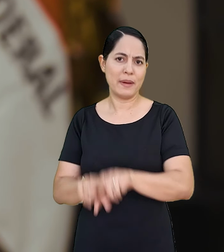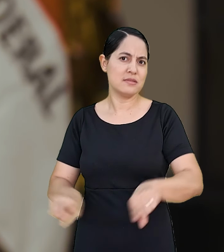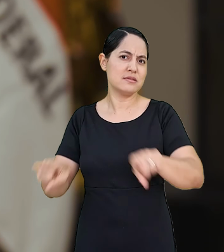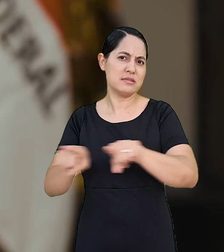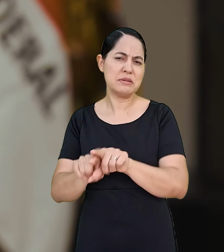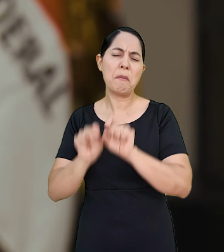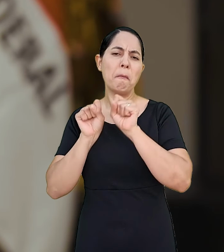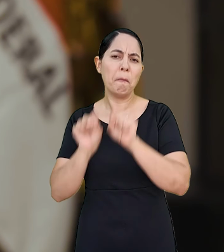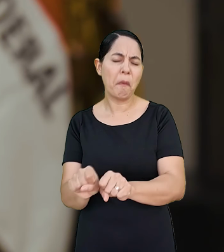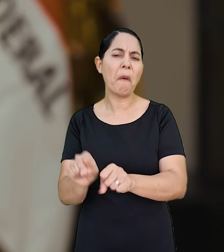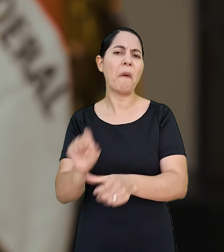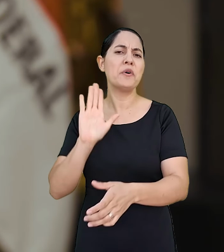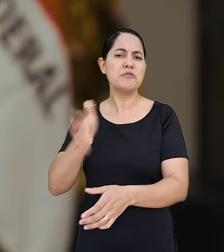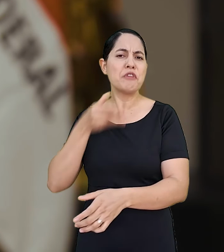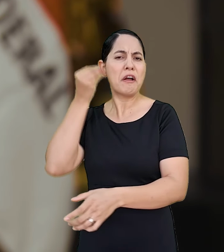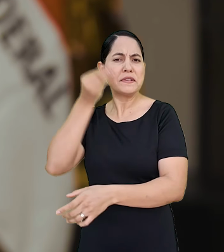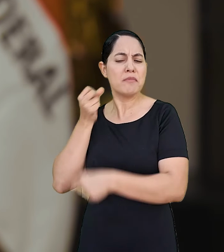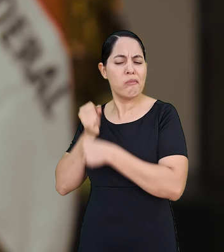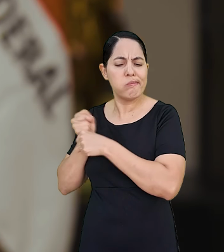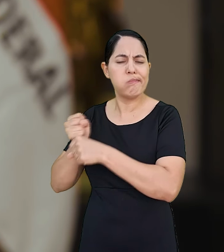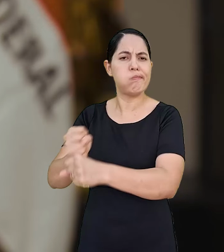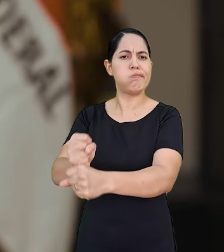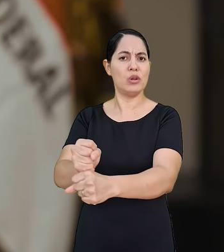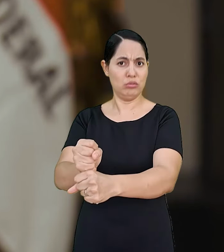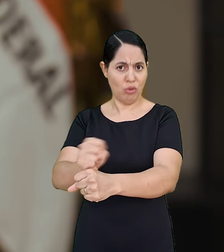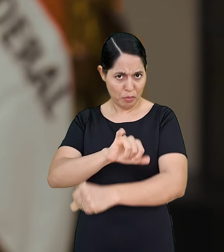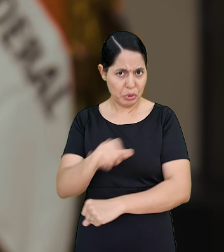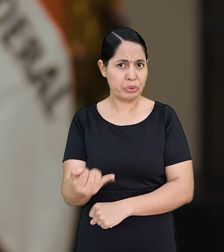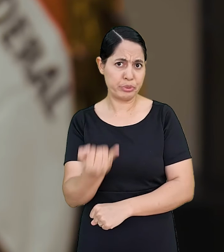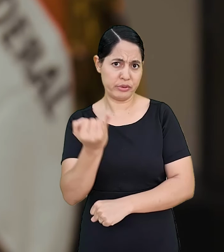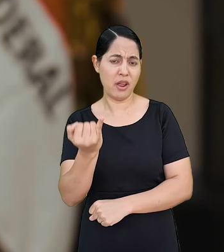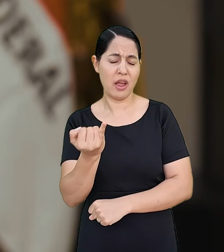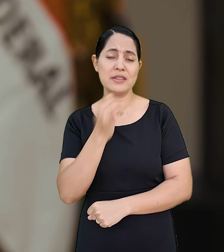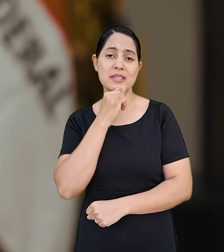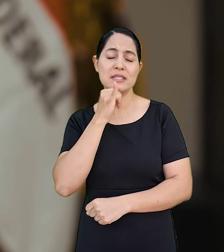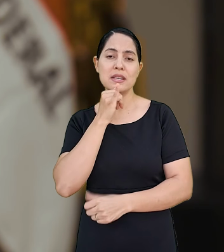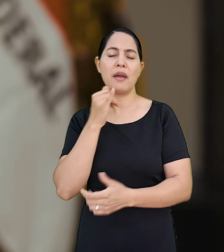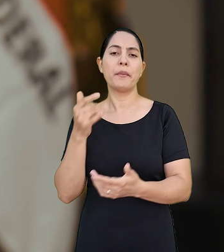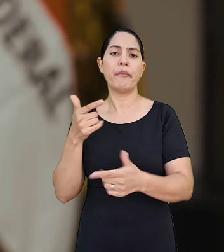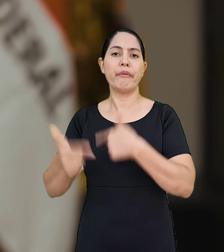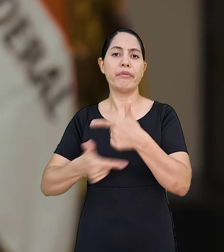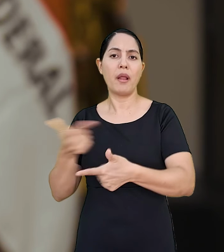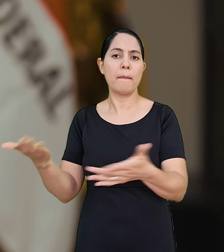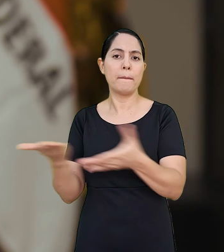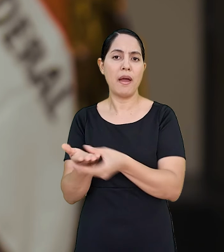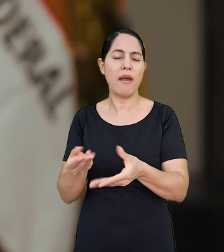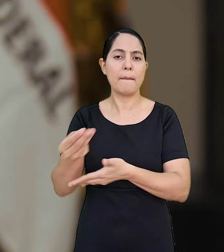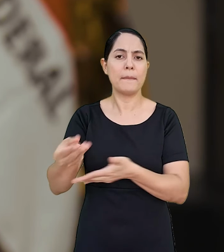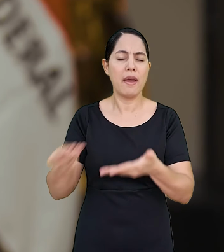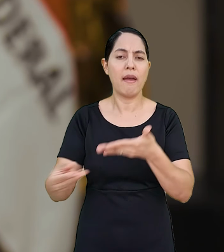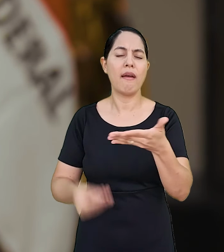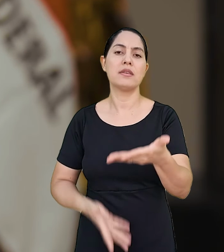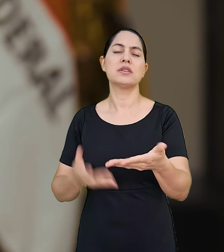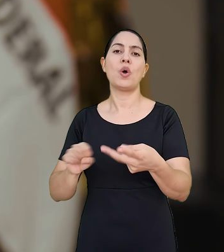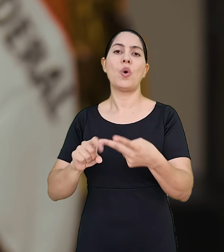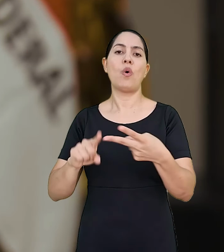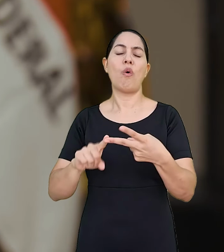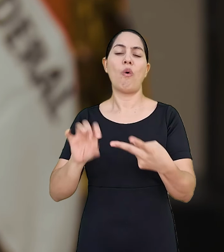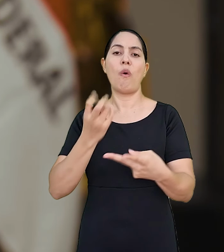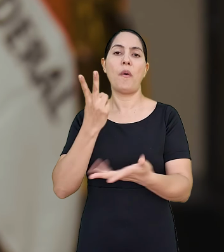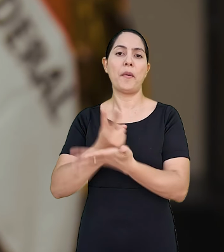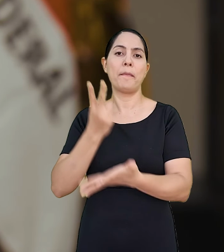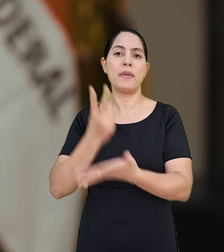a experiência dos anos da advocacia, não só na confecção de peças processuais, não só na